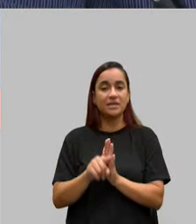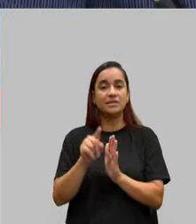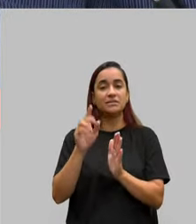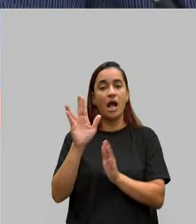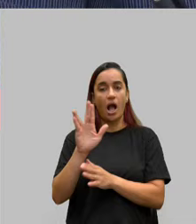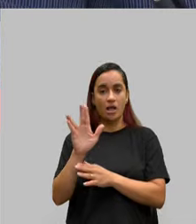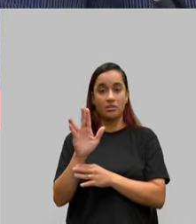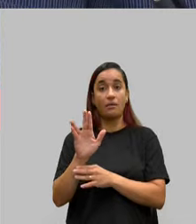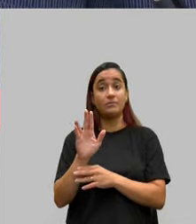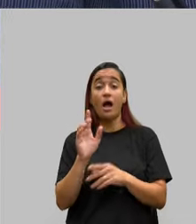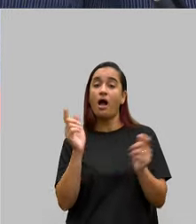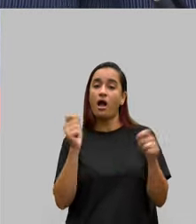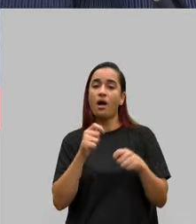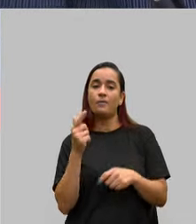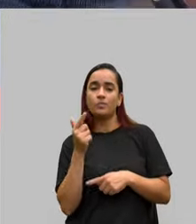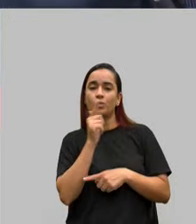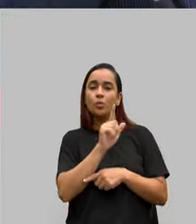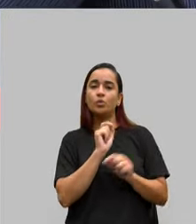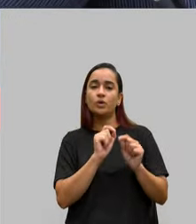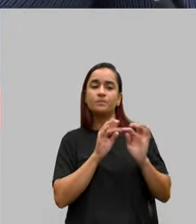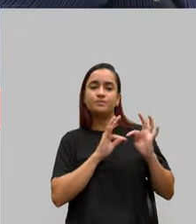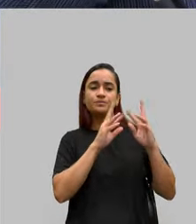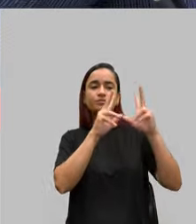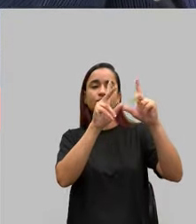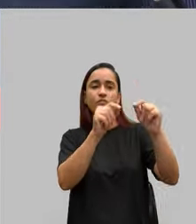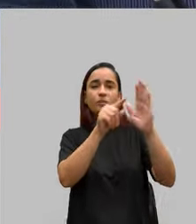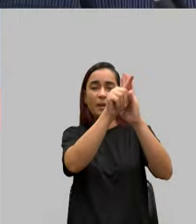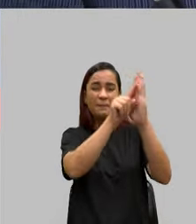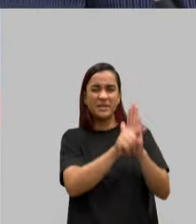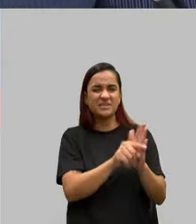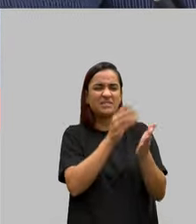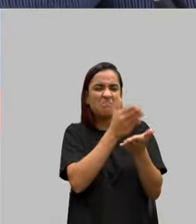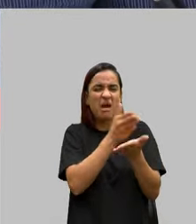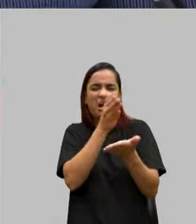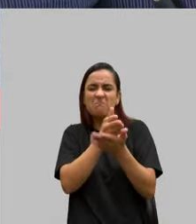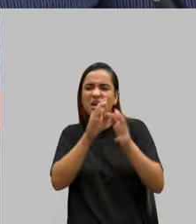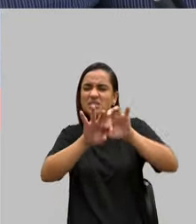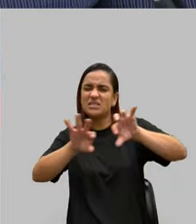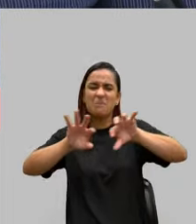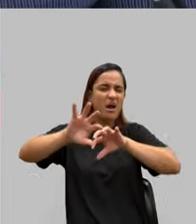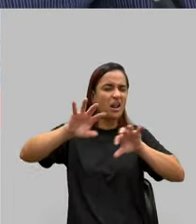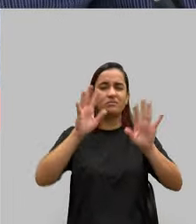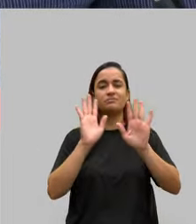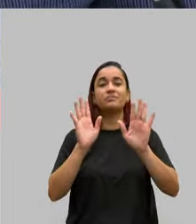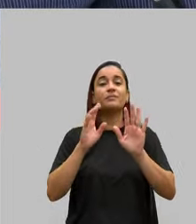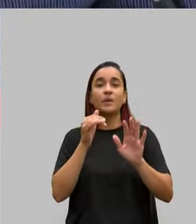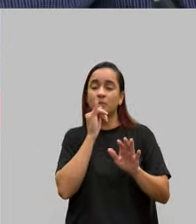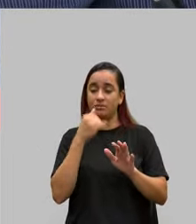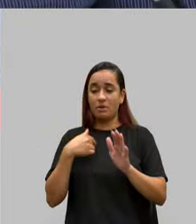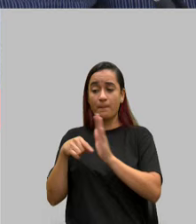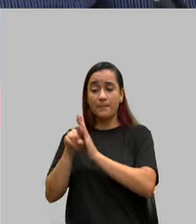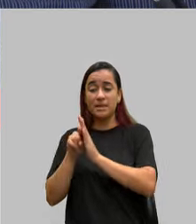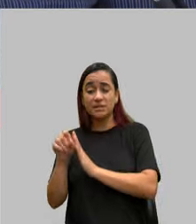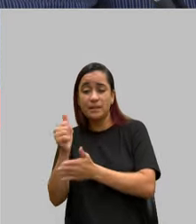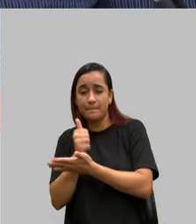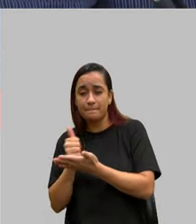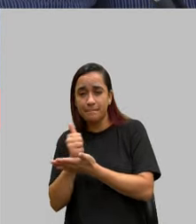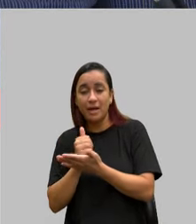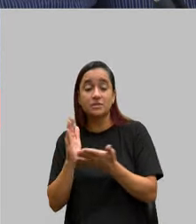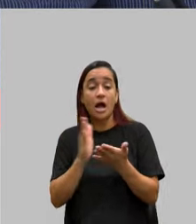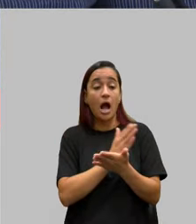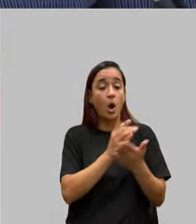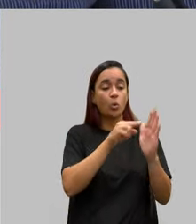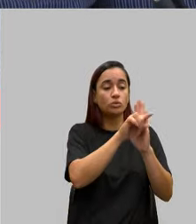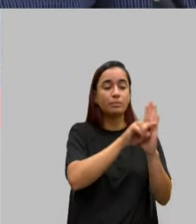nós não fragmentamos tanto as nossas pesquisas eh eu sou da pesquisa básica alguns professores da pesquisa